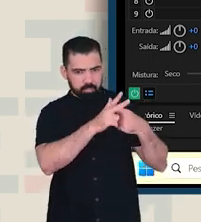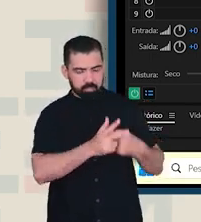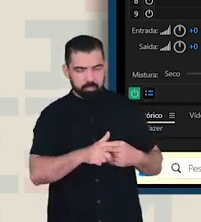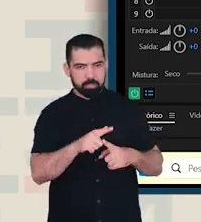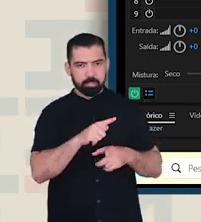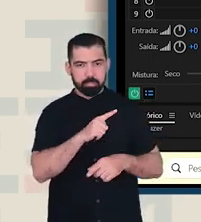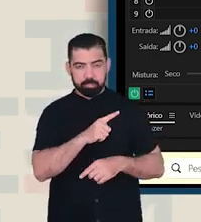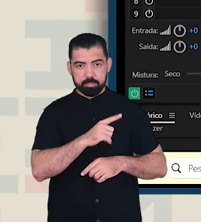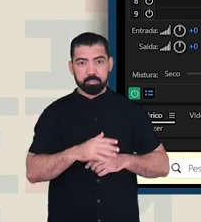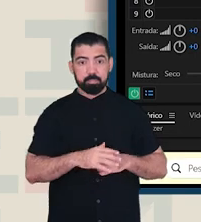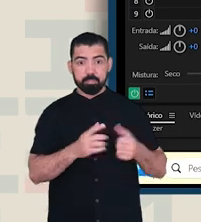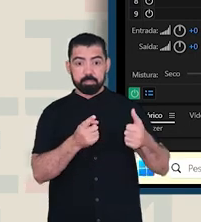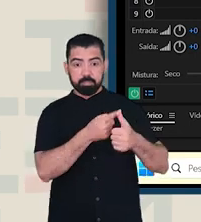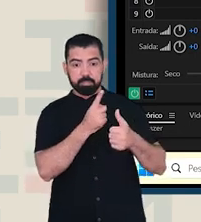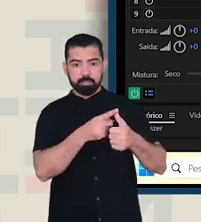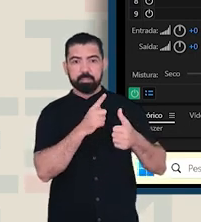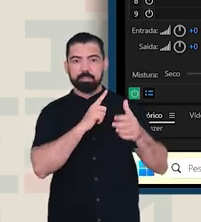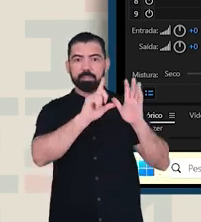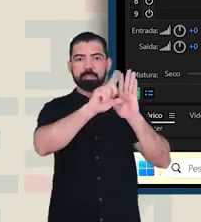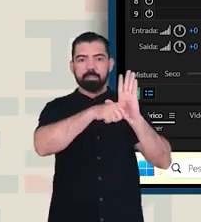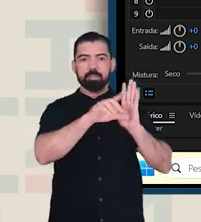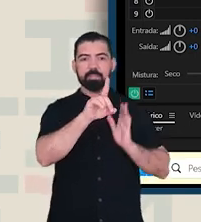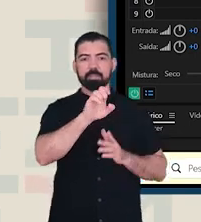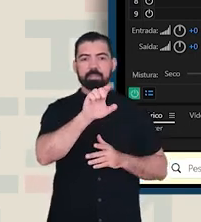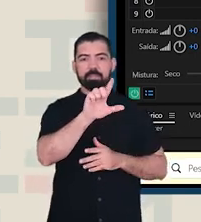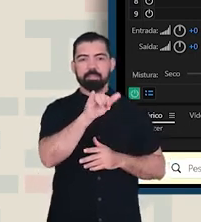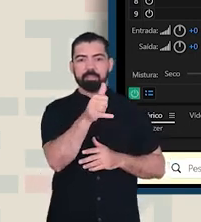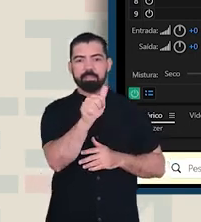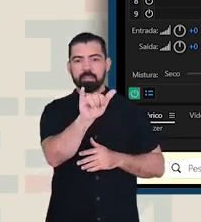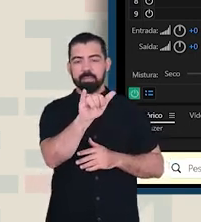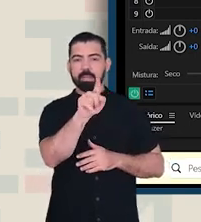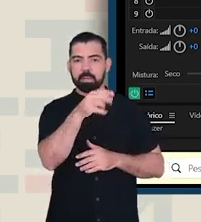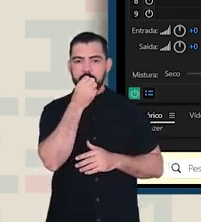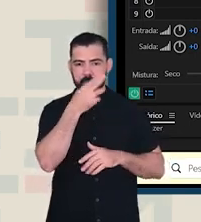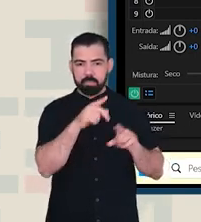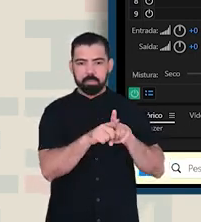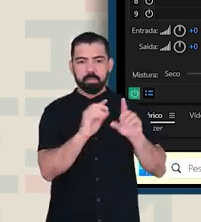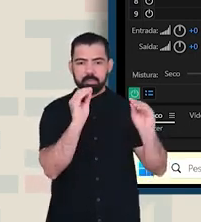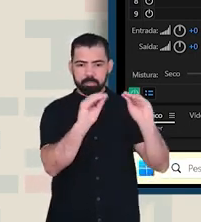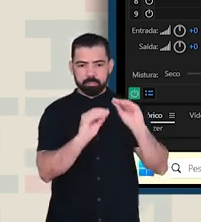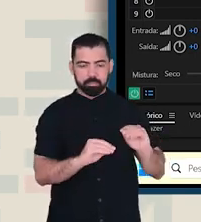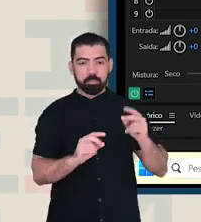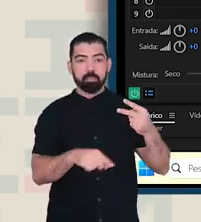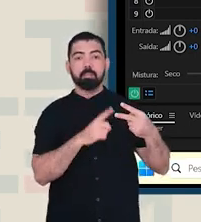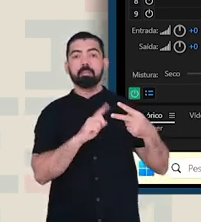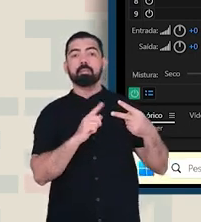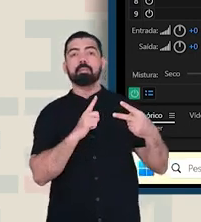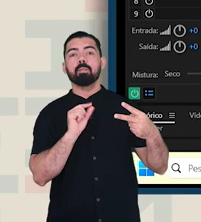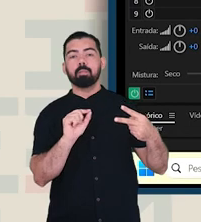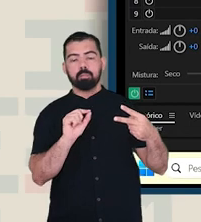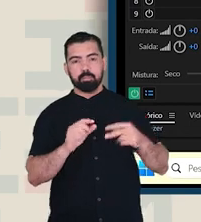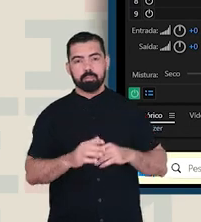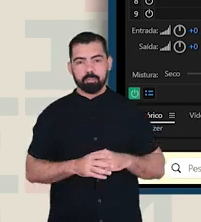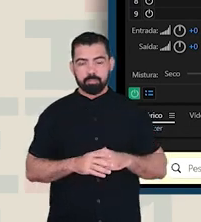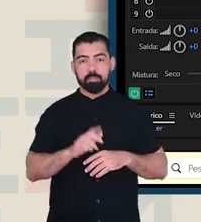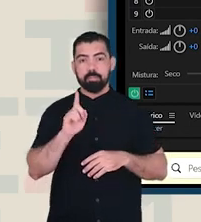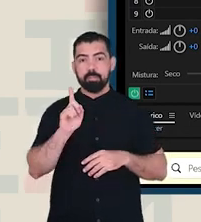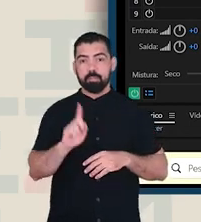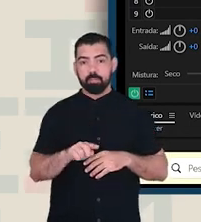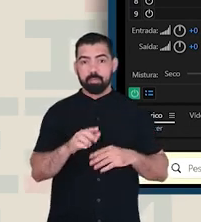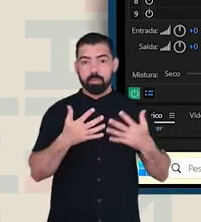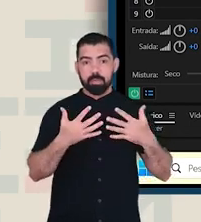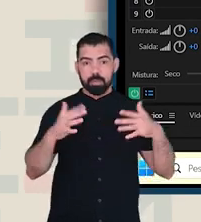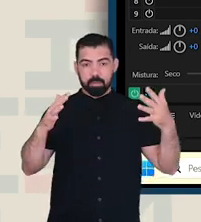um delay relativamente suaves, este segundo tem uma reverberação e